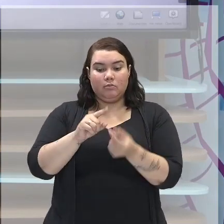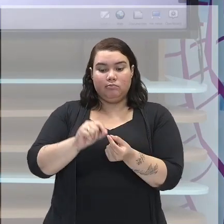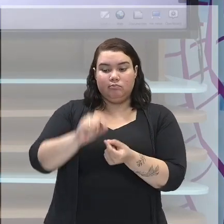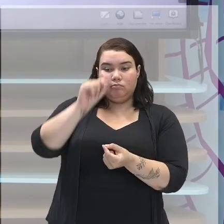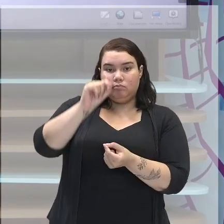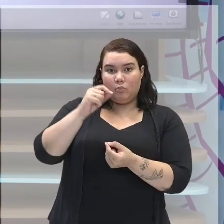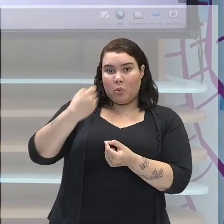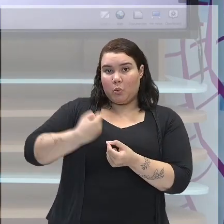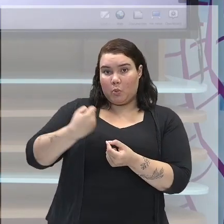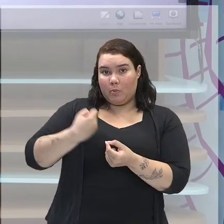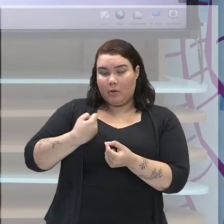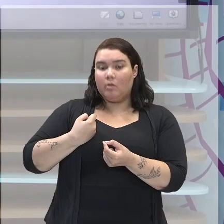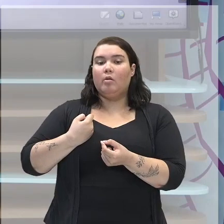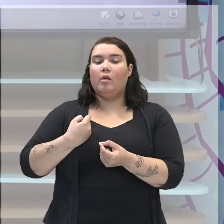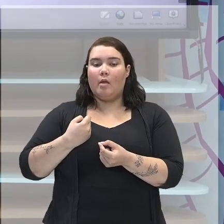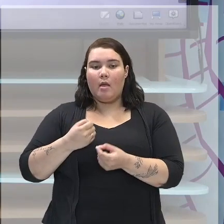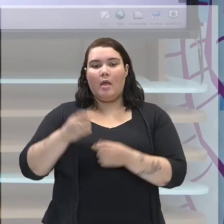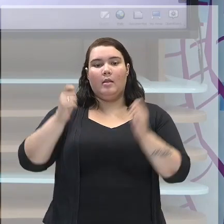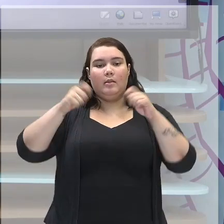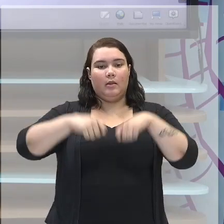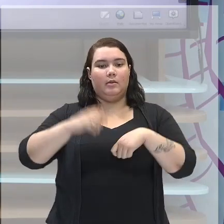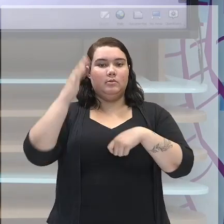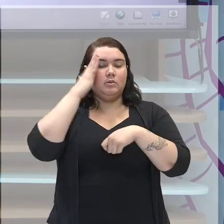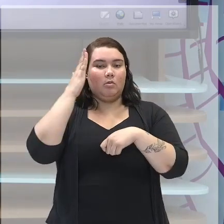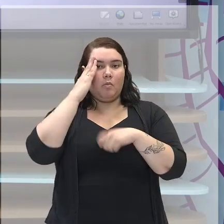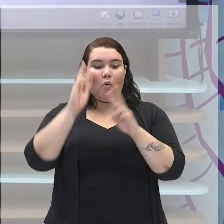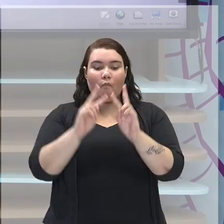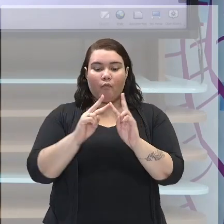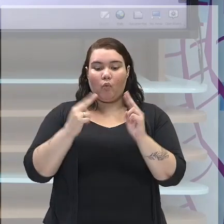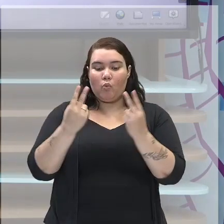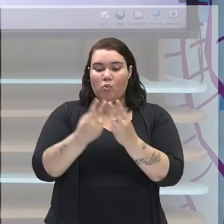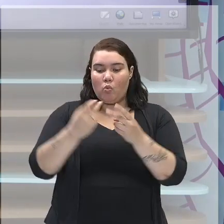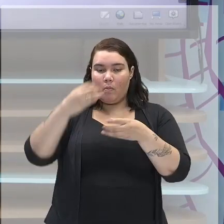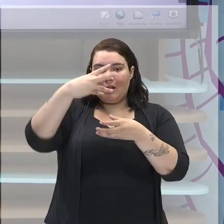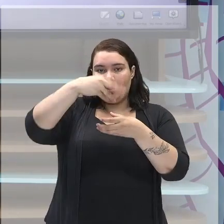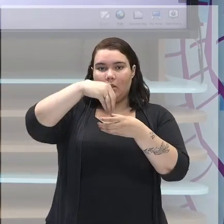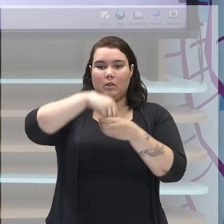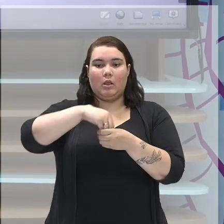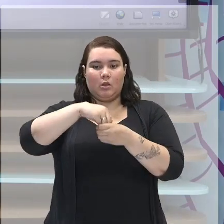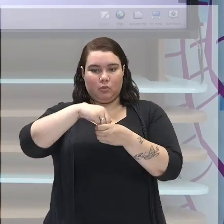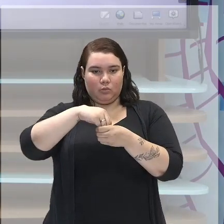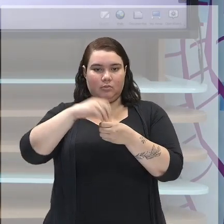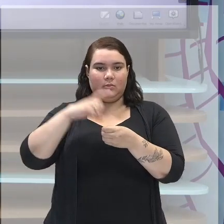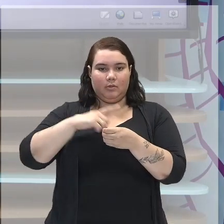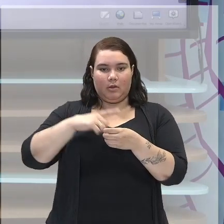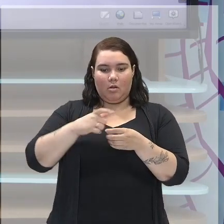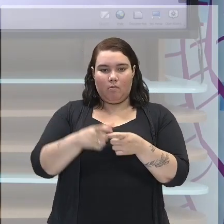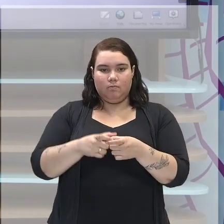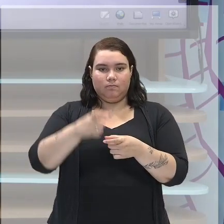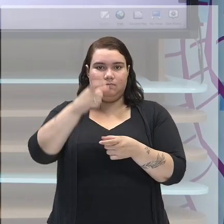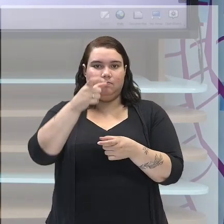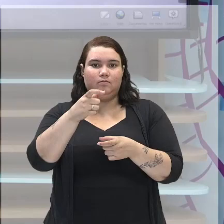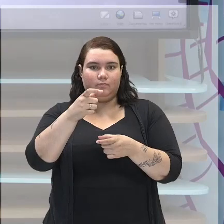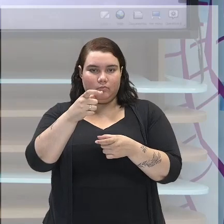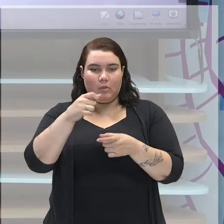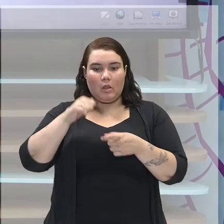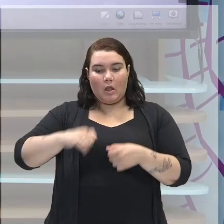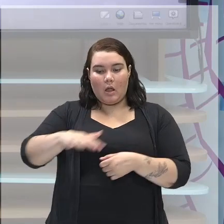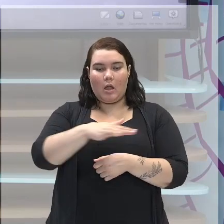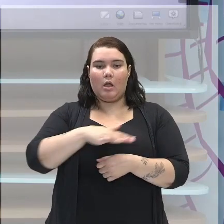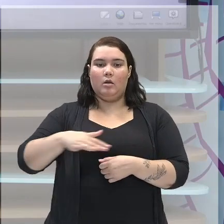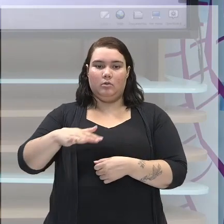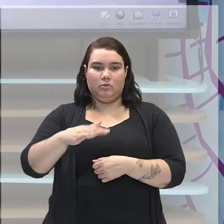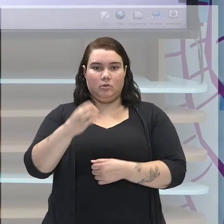isso vai te dar a ideia do espaço que este sólido está ocupando